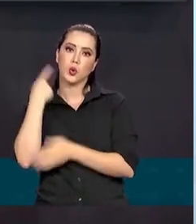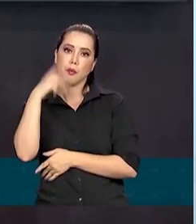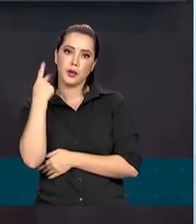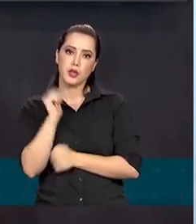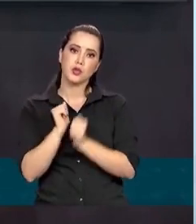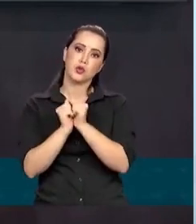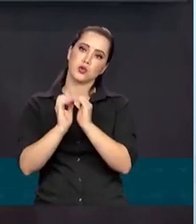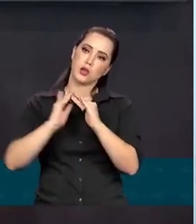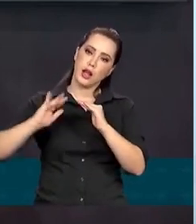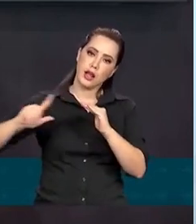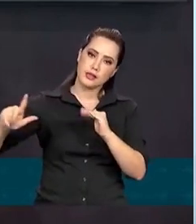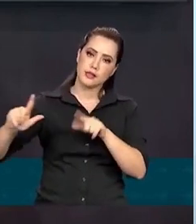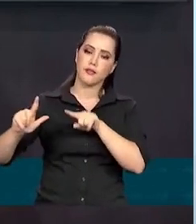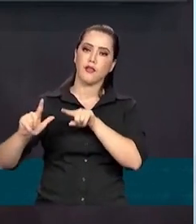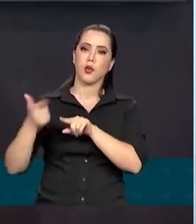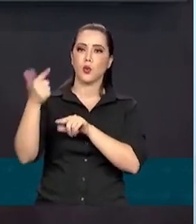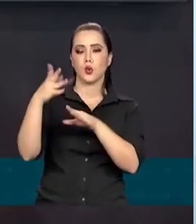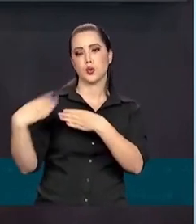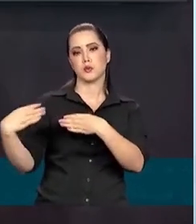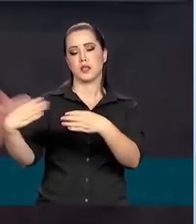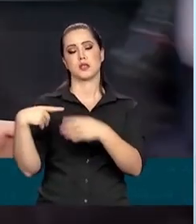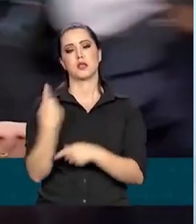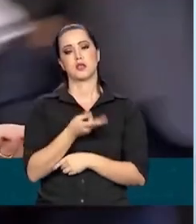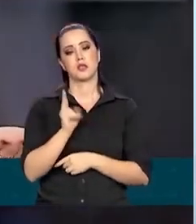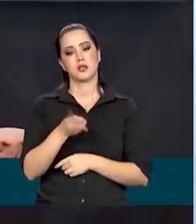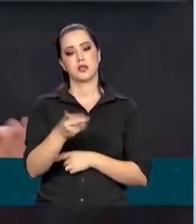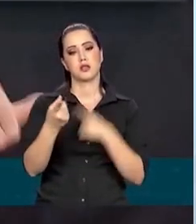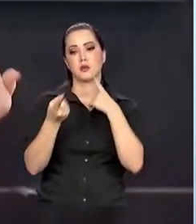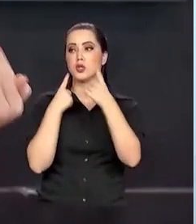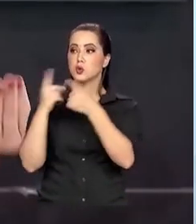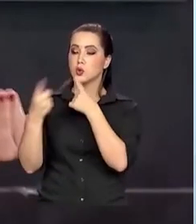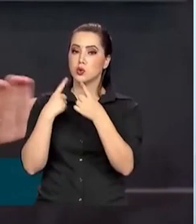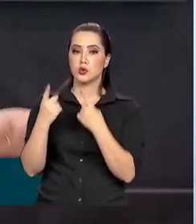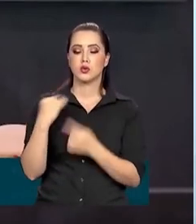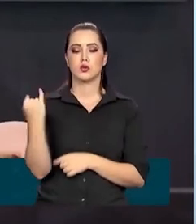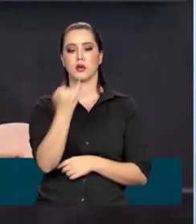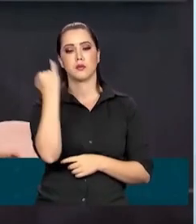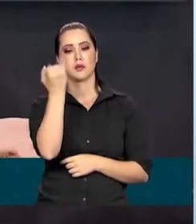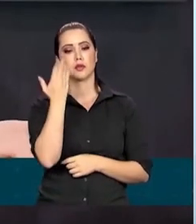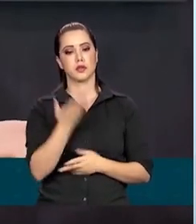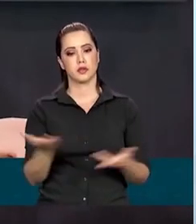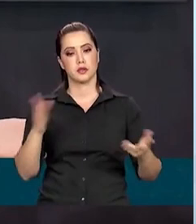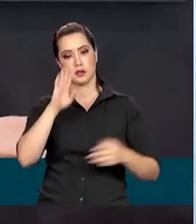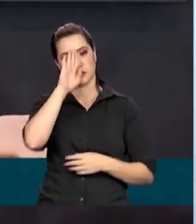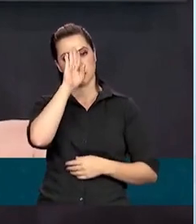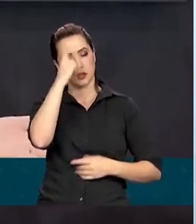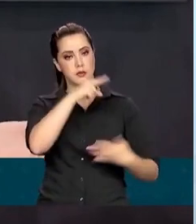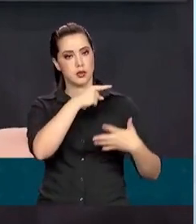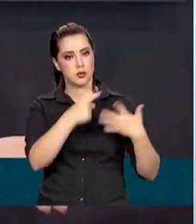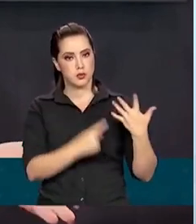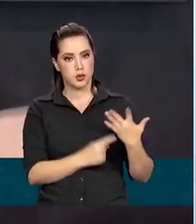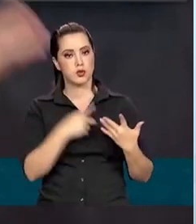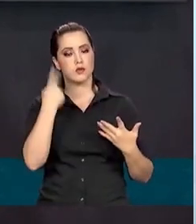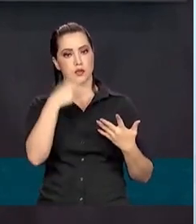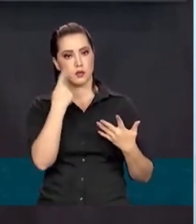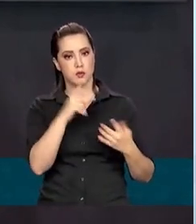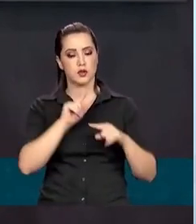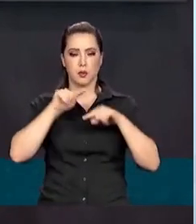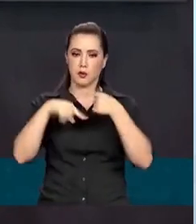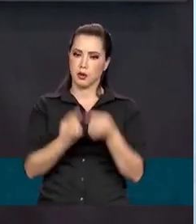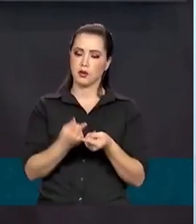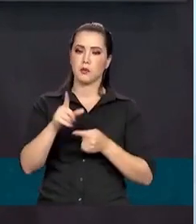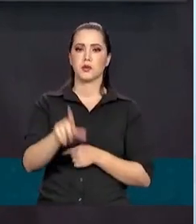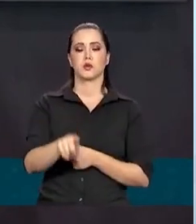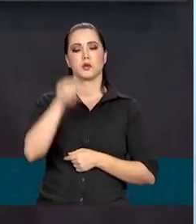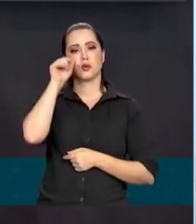Civil, com os demais ministérios, nós vamos estar sempre discutindo as relevâncias e as prioridades das políticas públicas para